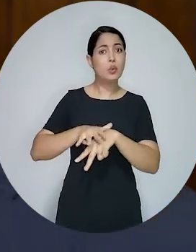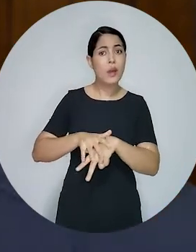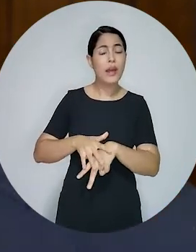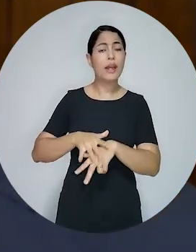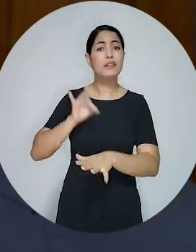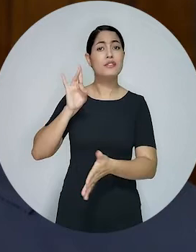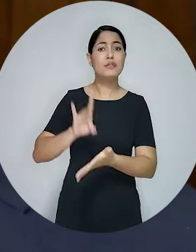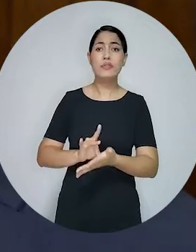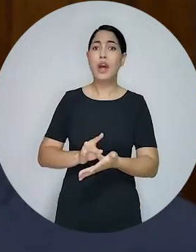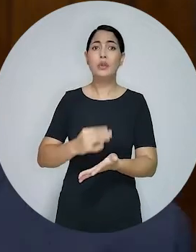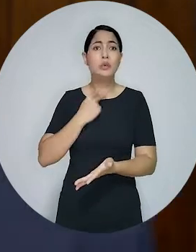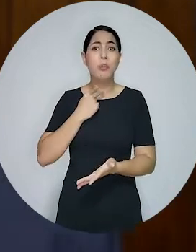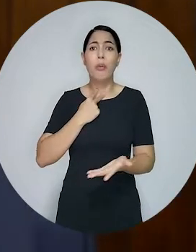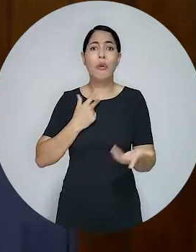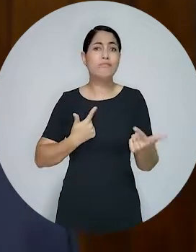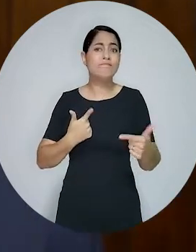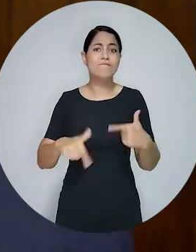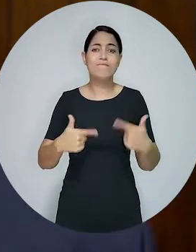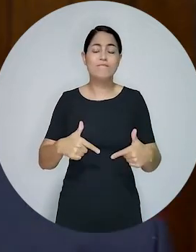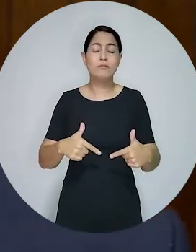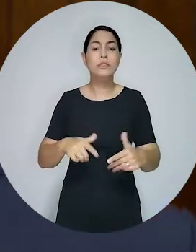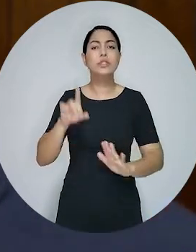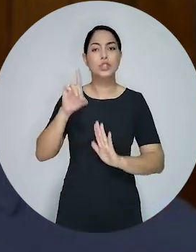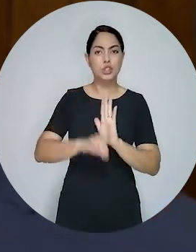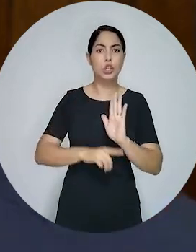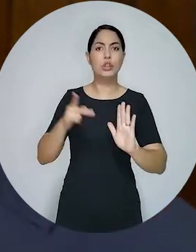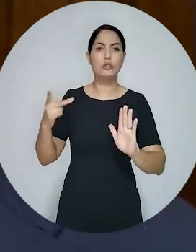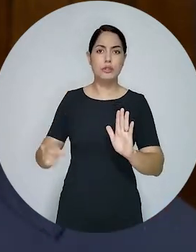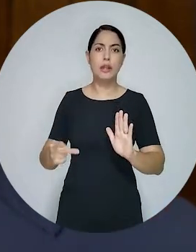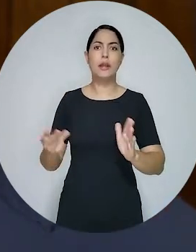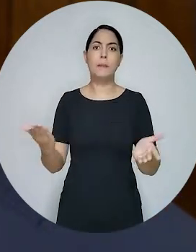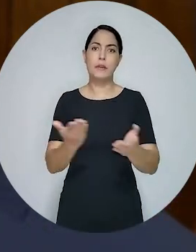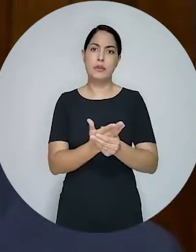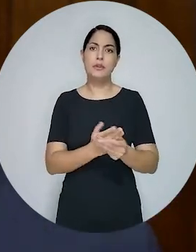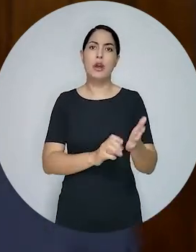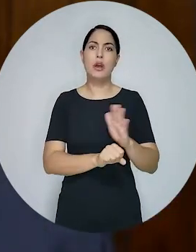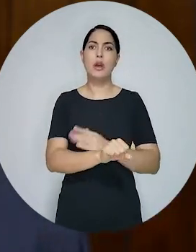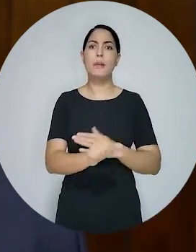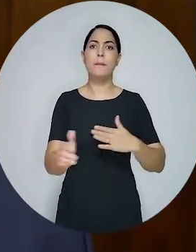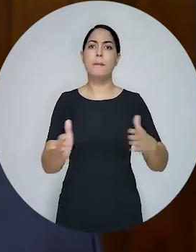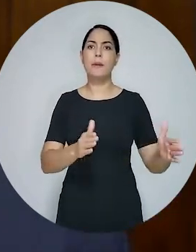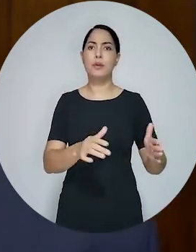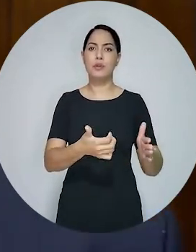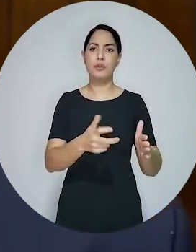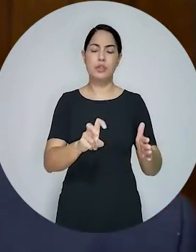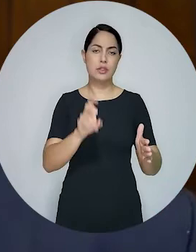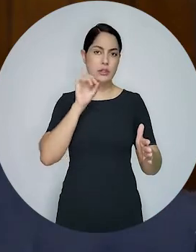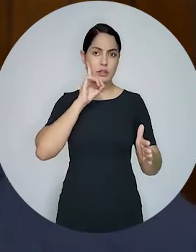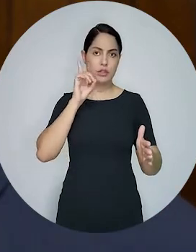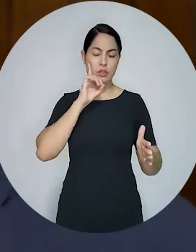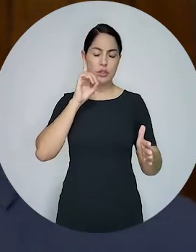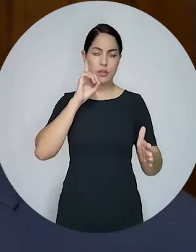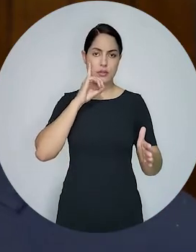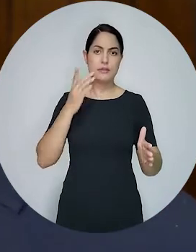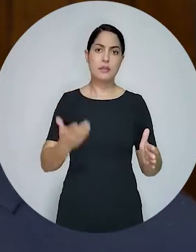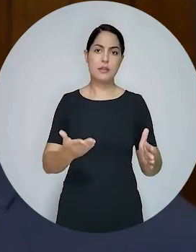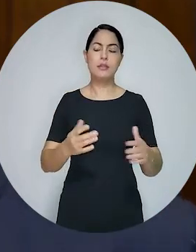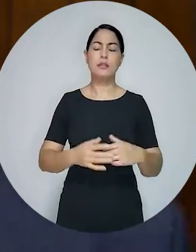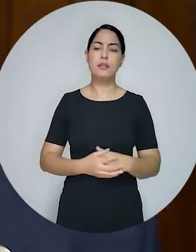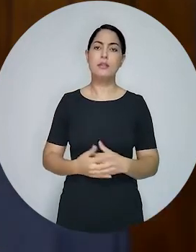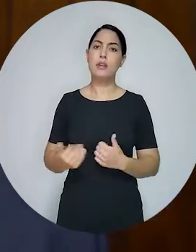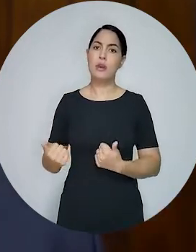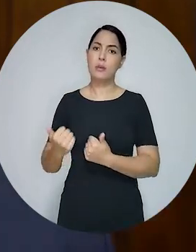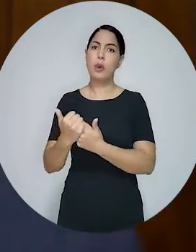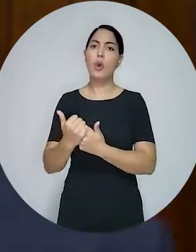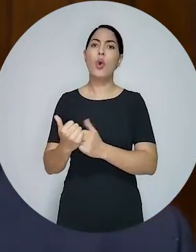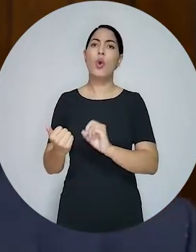advogado está adoecido e sem condições de exercício profissional, que ele tenha essa prerrogativa, esse direito de suspender o processo por pelo menos 15 dias